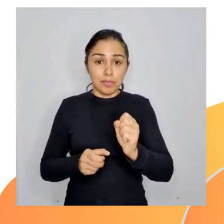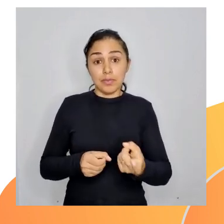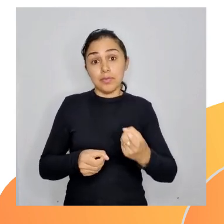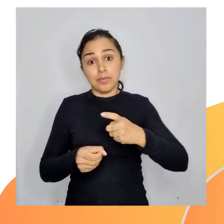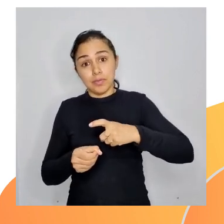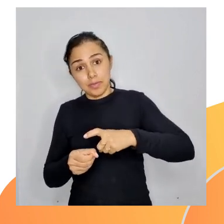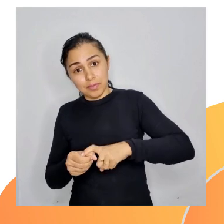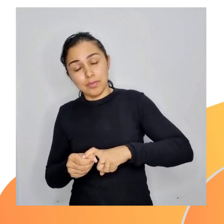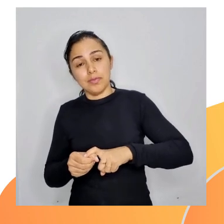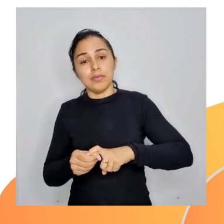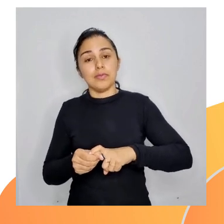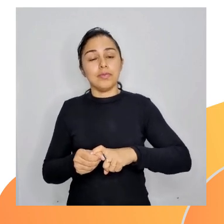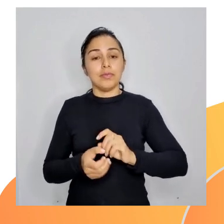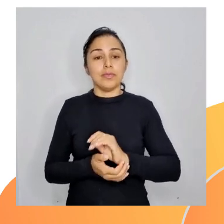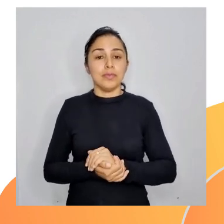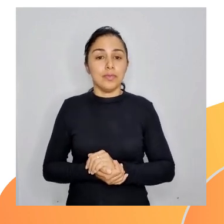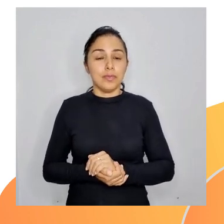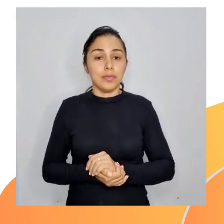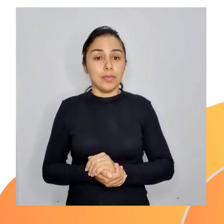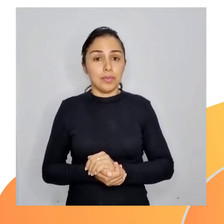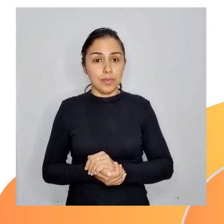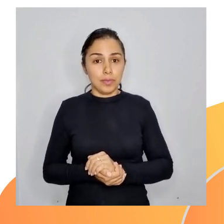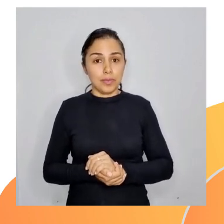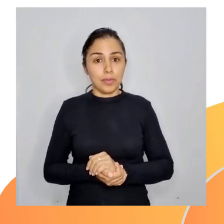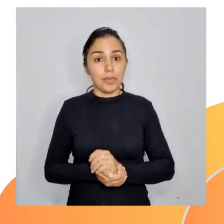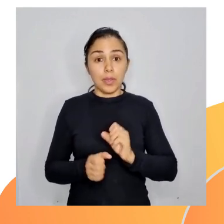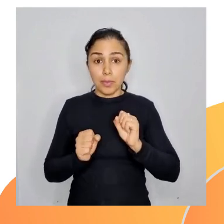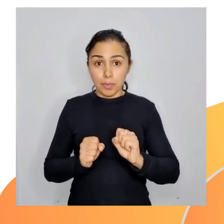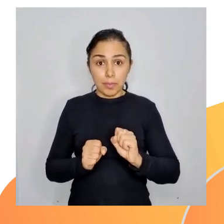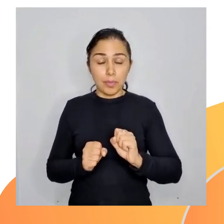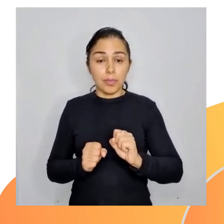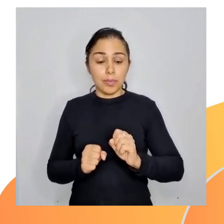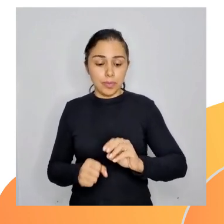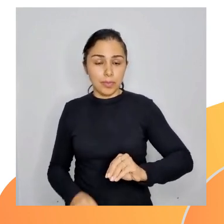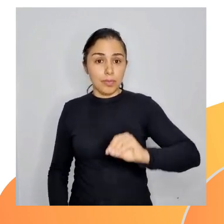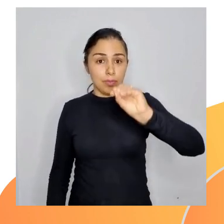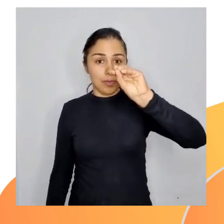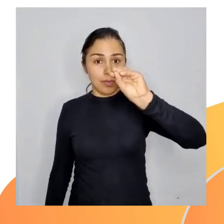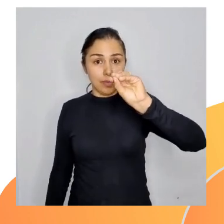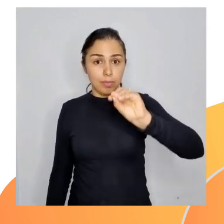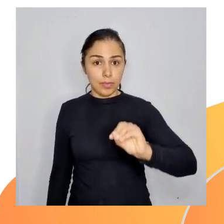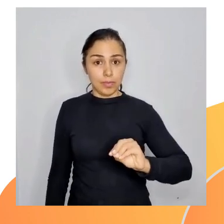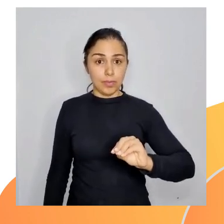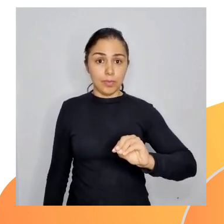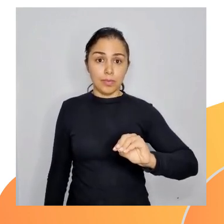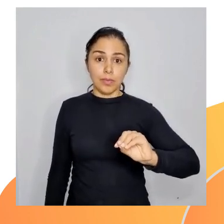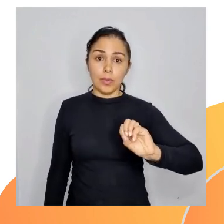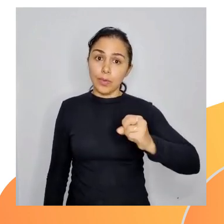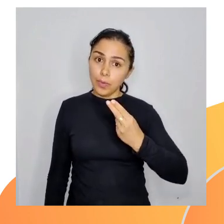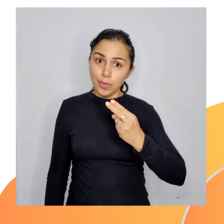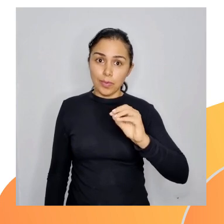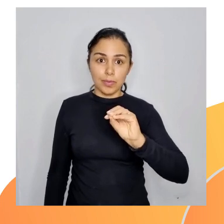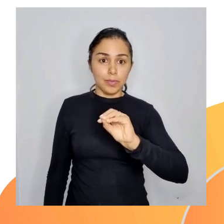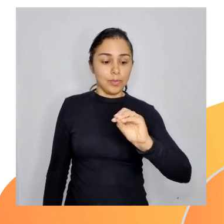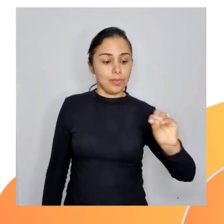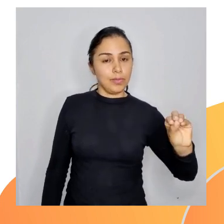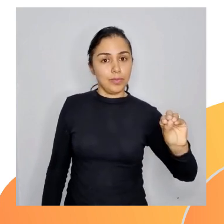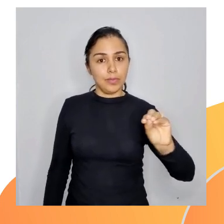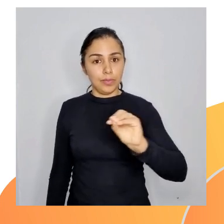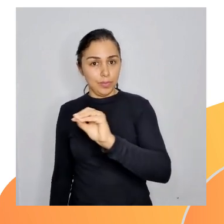direção, movimentar a lateral, voltar na mesma direção. A captura da torre, ela se